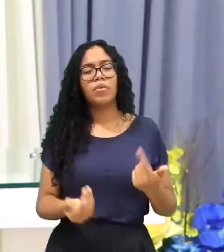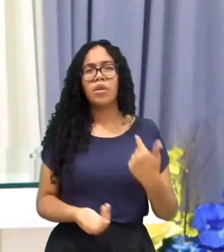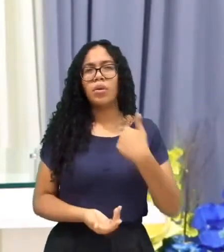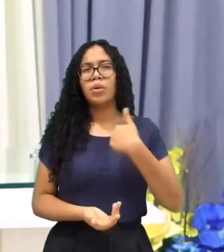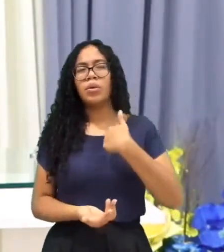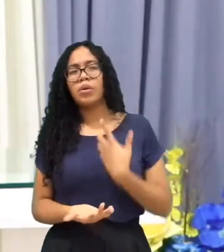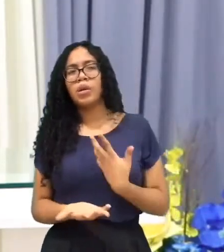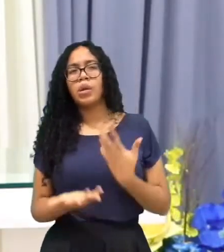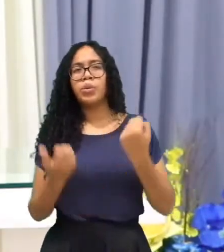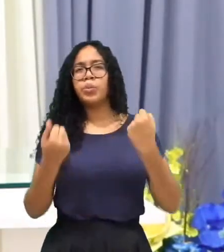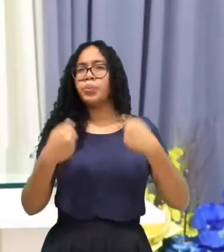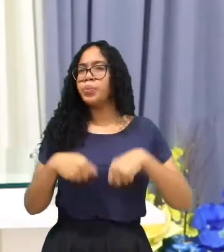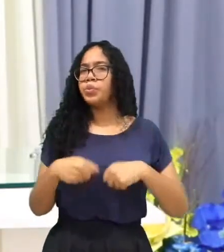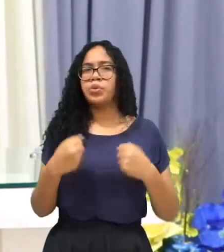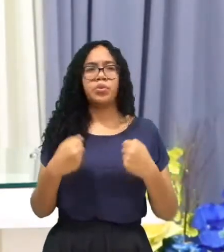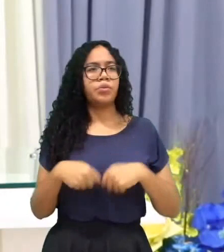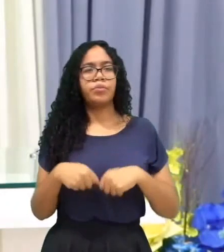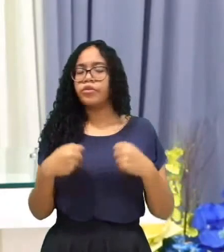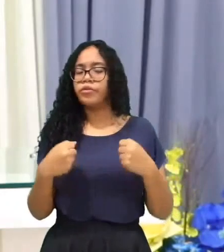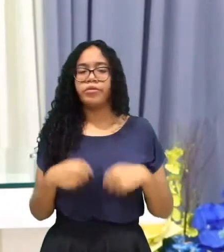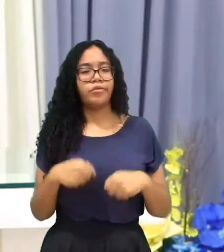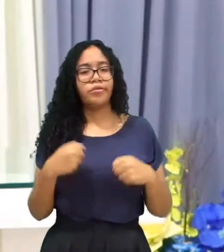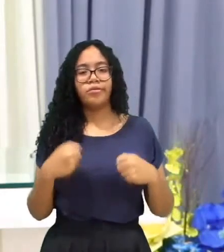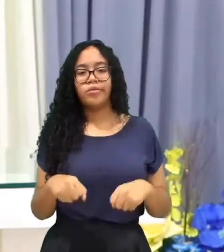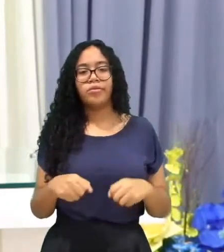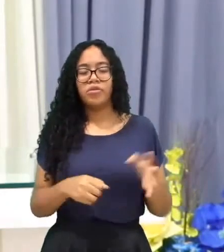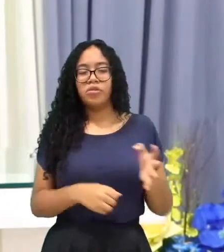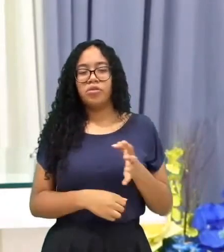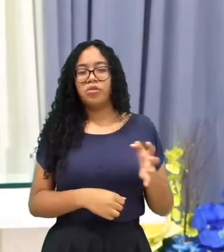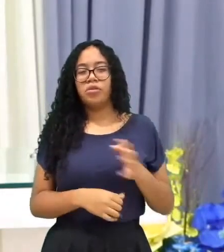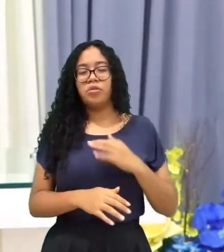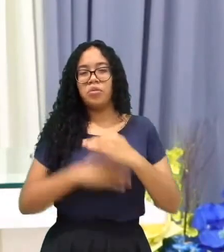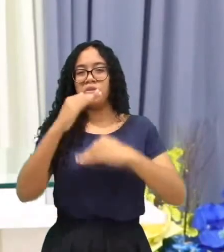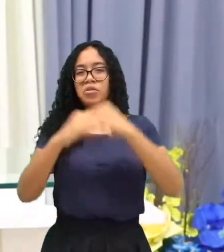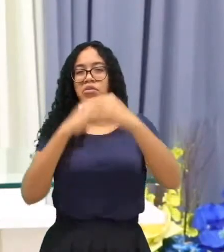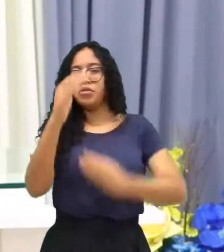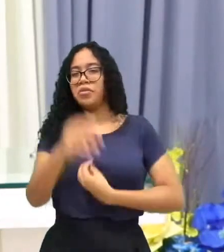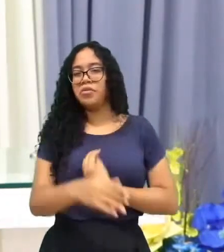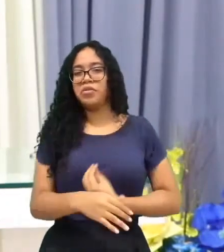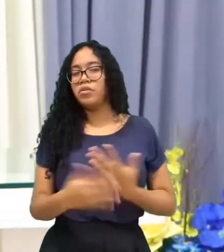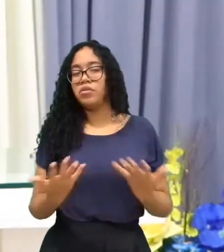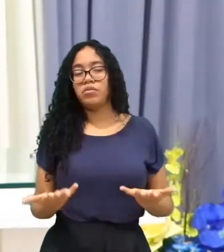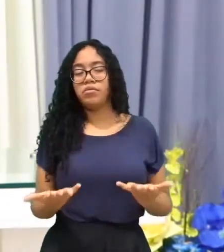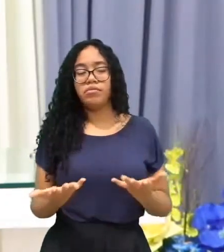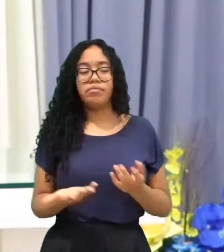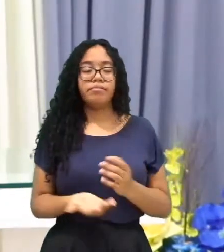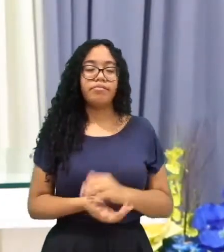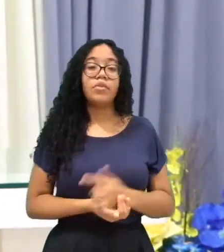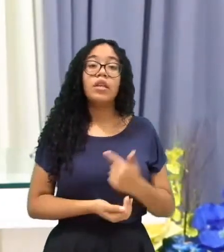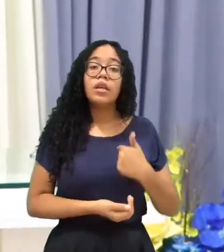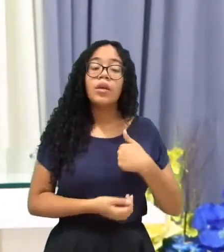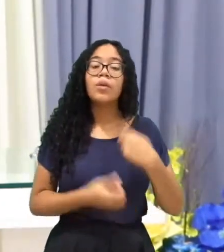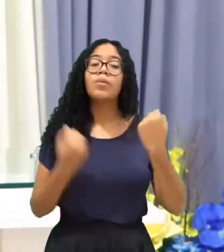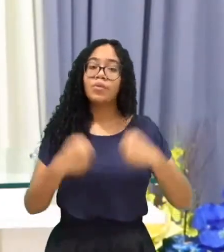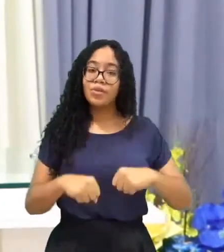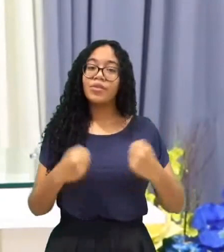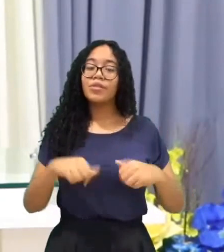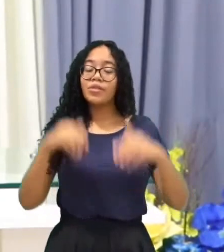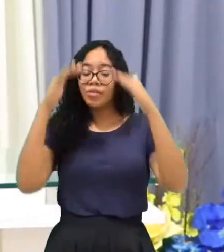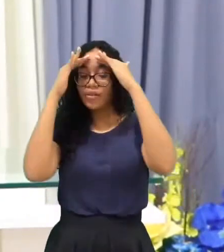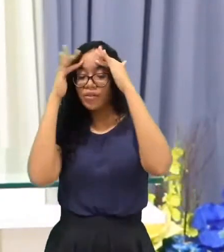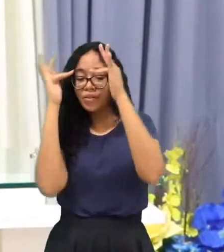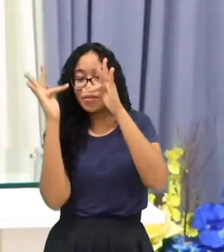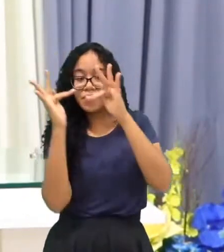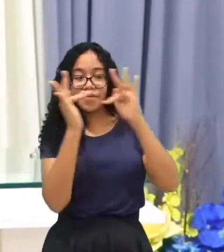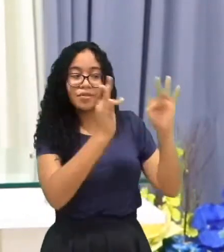vida, usar de algum subterfúgio. Não preciso. Eu preciso tão somente ser fiel ao